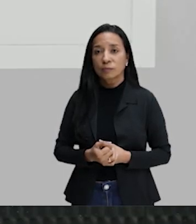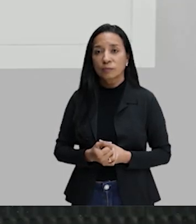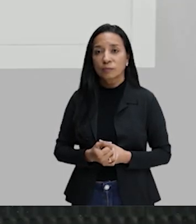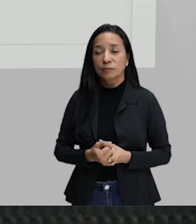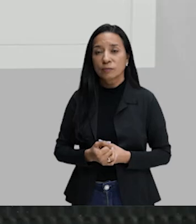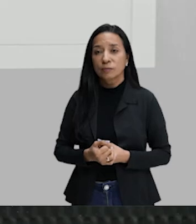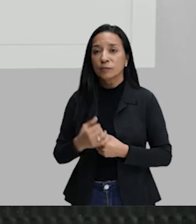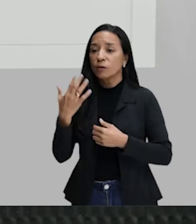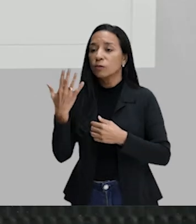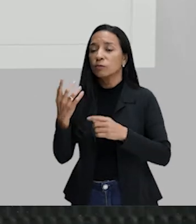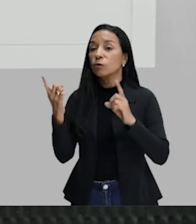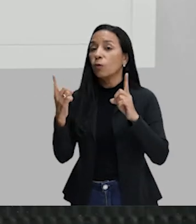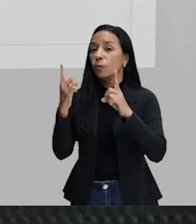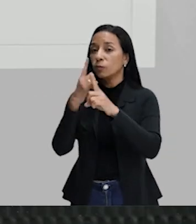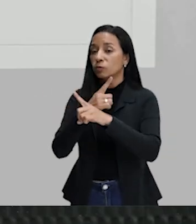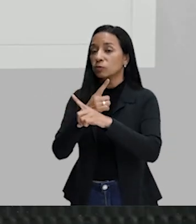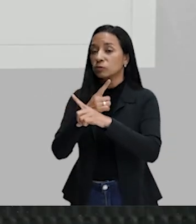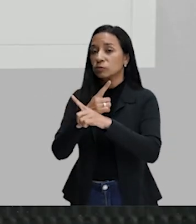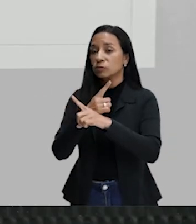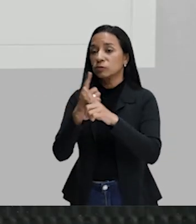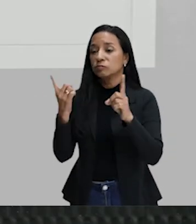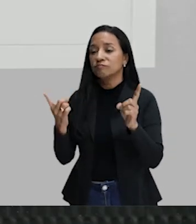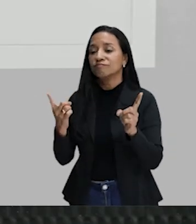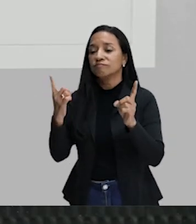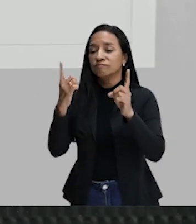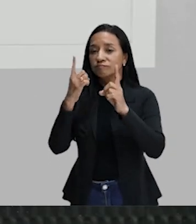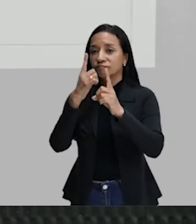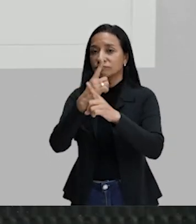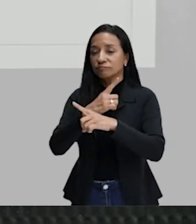pelo sentido contrário